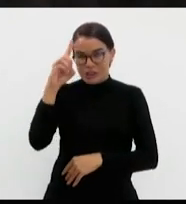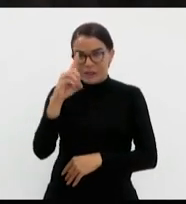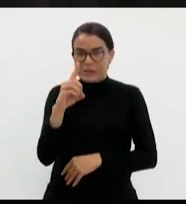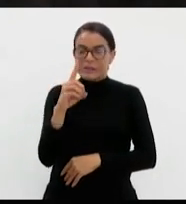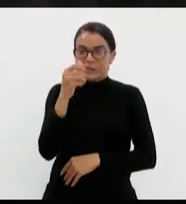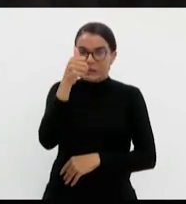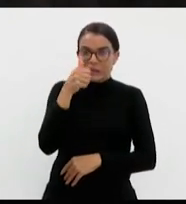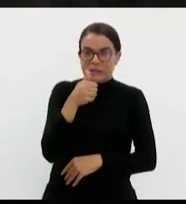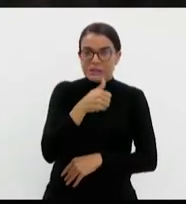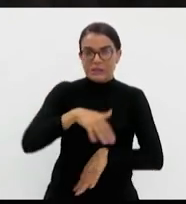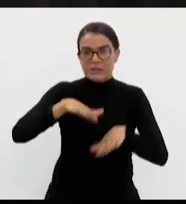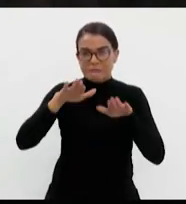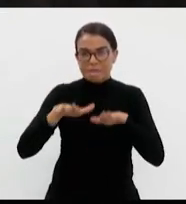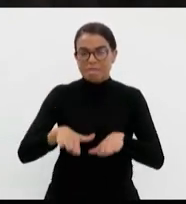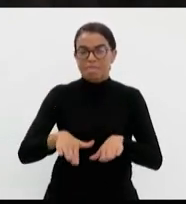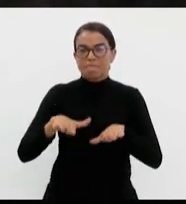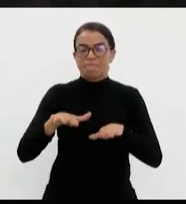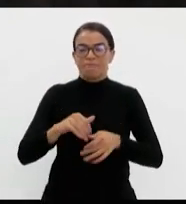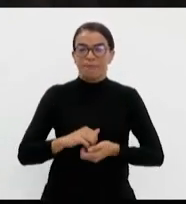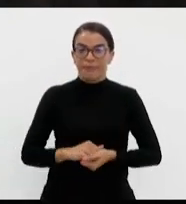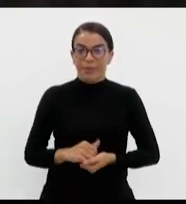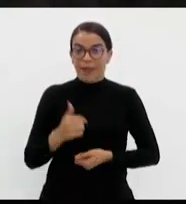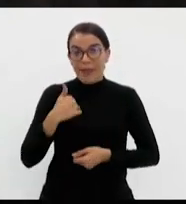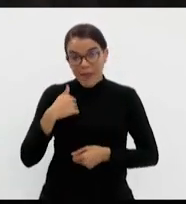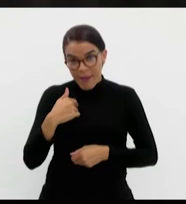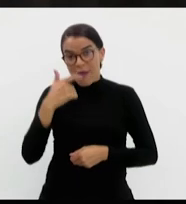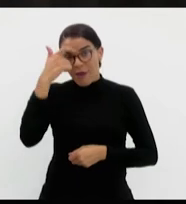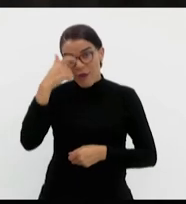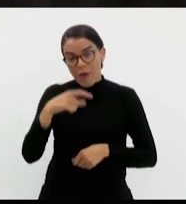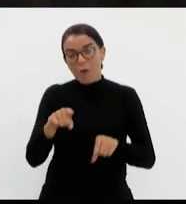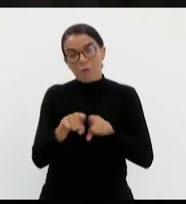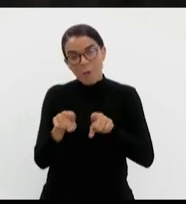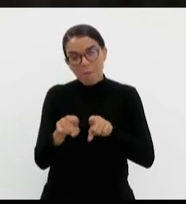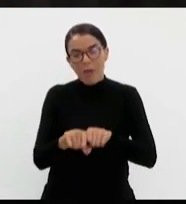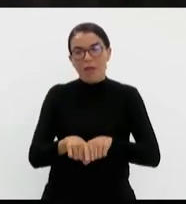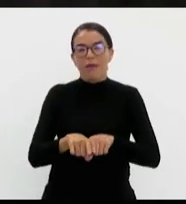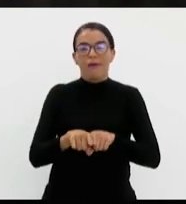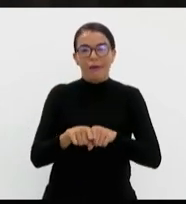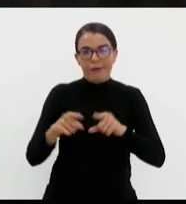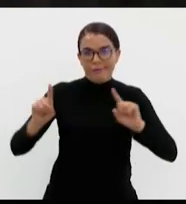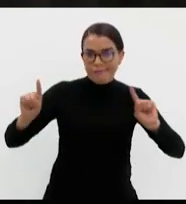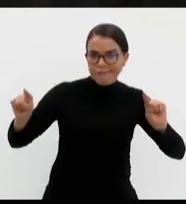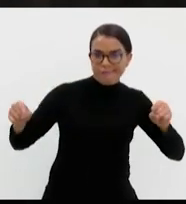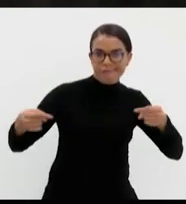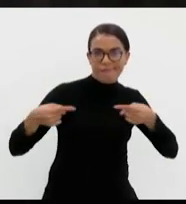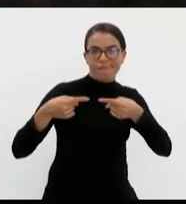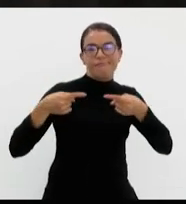litígios. E eu fiz parte da bancada contrária